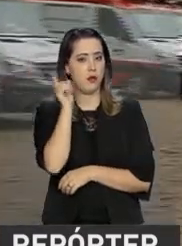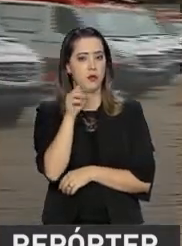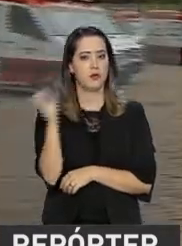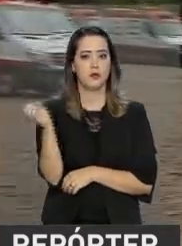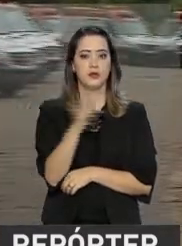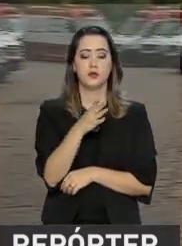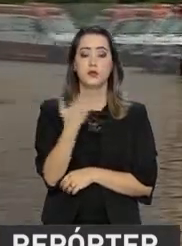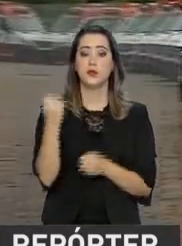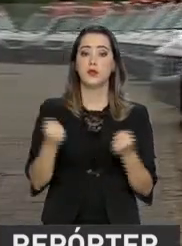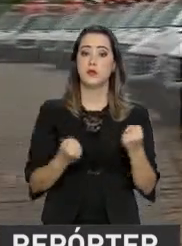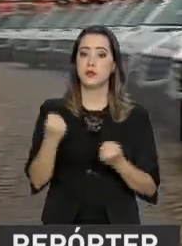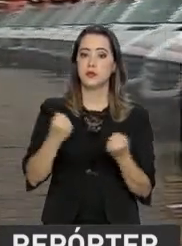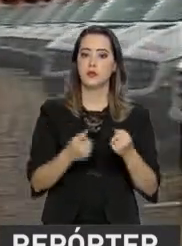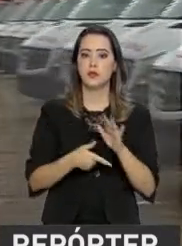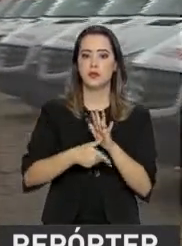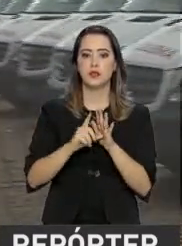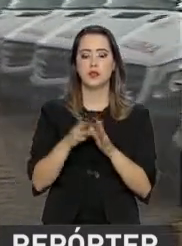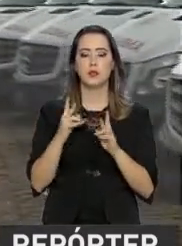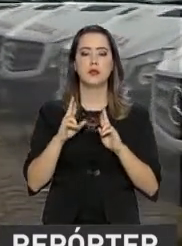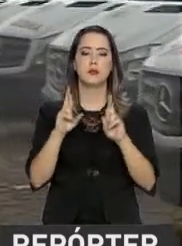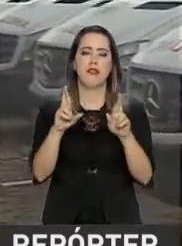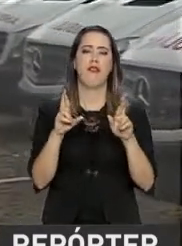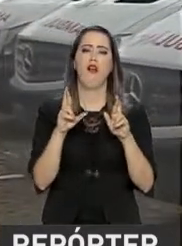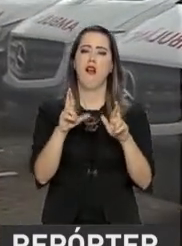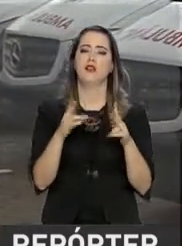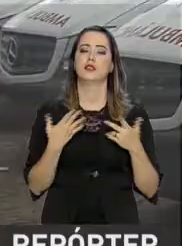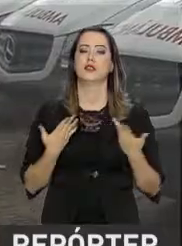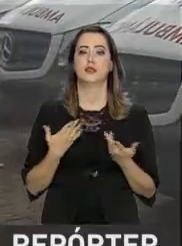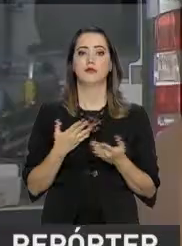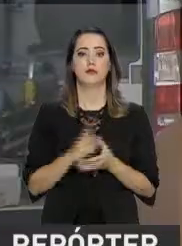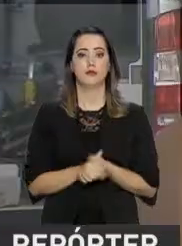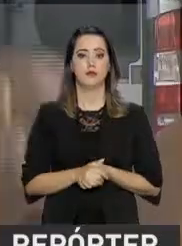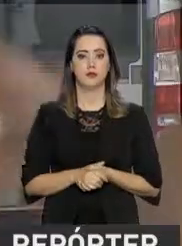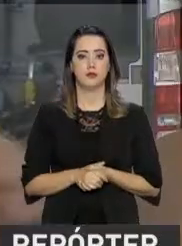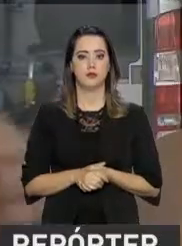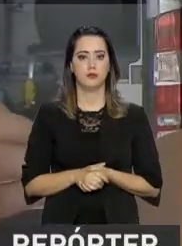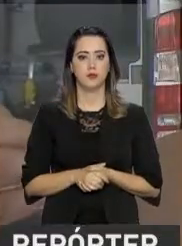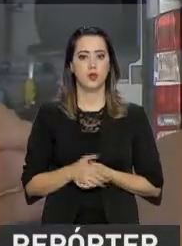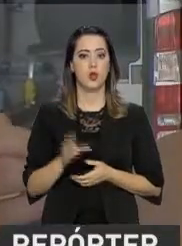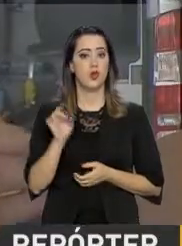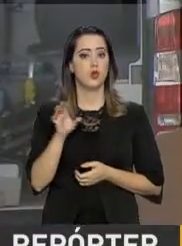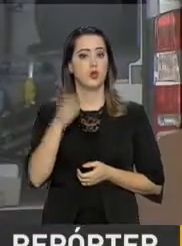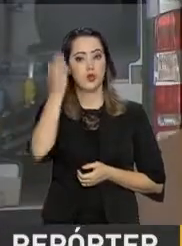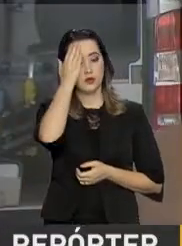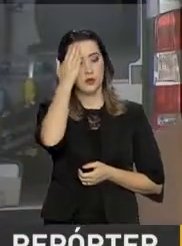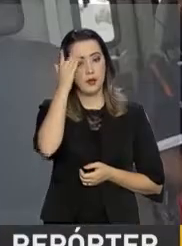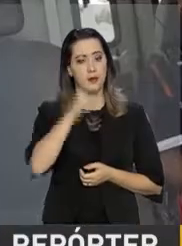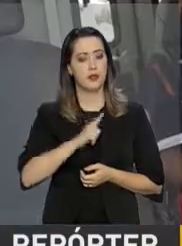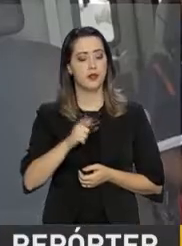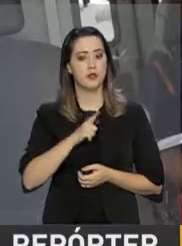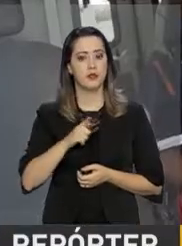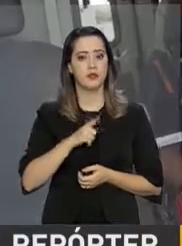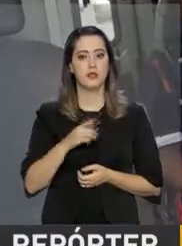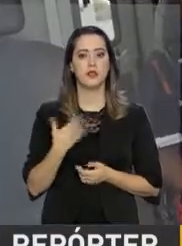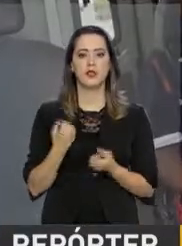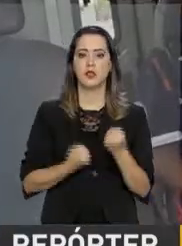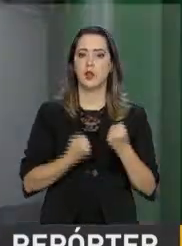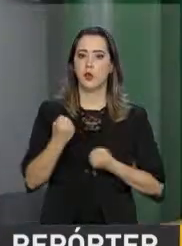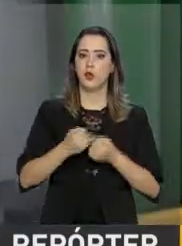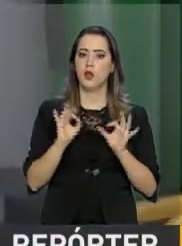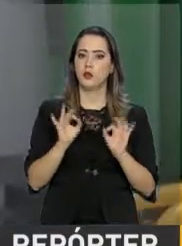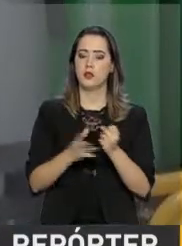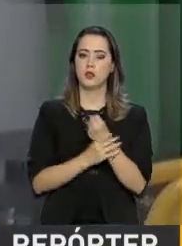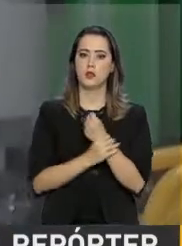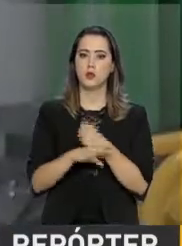as novas ambulâncias eram muito esperadas pela população. Mas só de saber que a gente vai ter uma condução segura